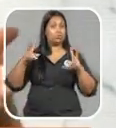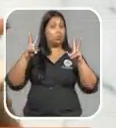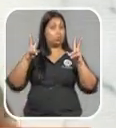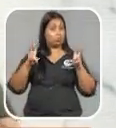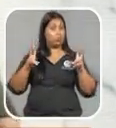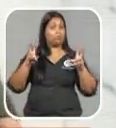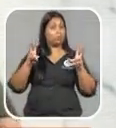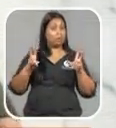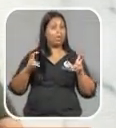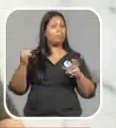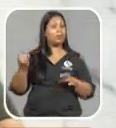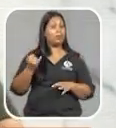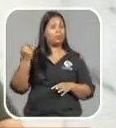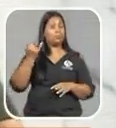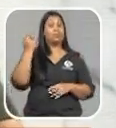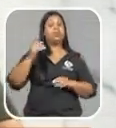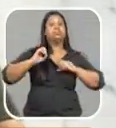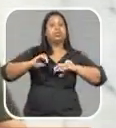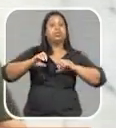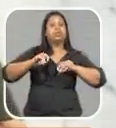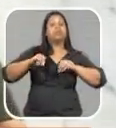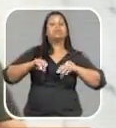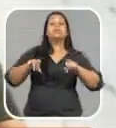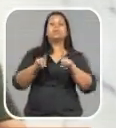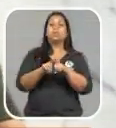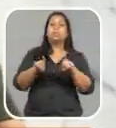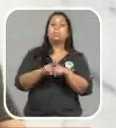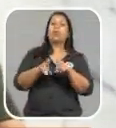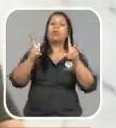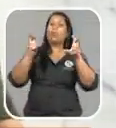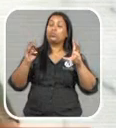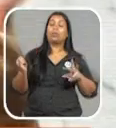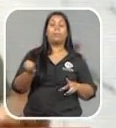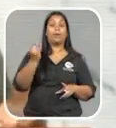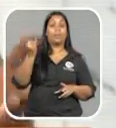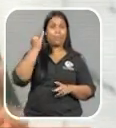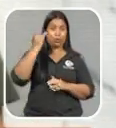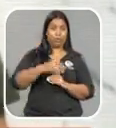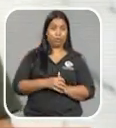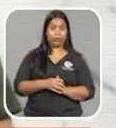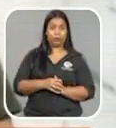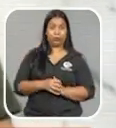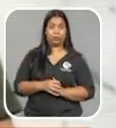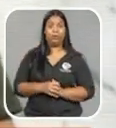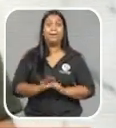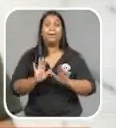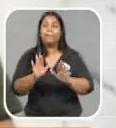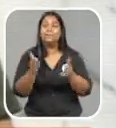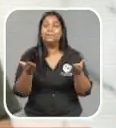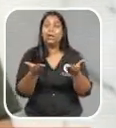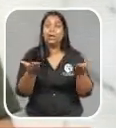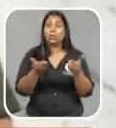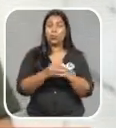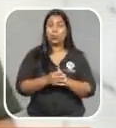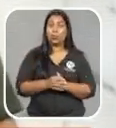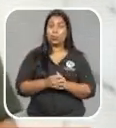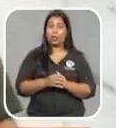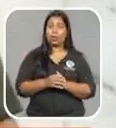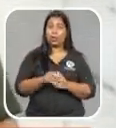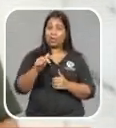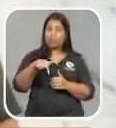vai ser um tema também muito importante. Agora, aqui, falando um pouco dessa